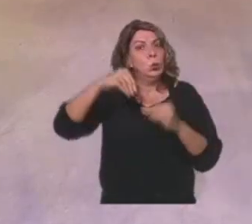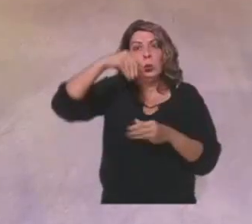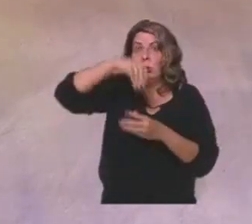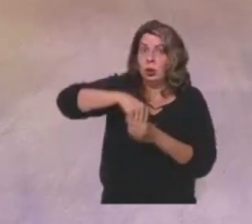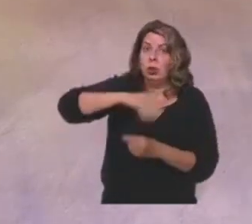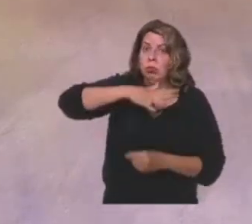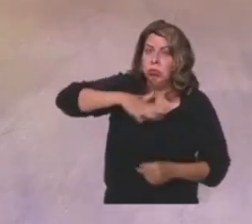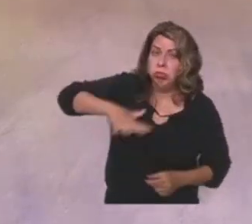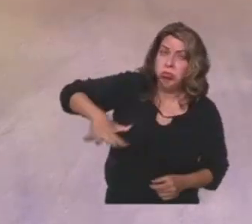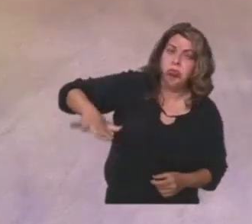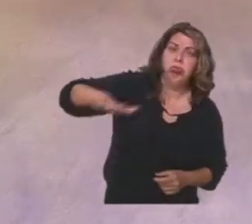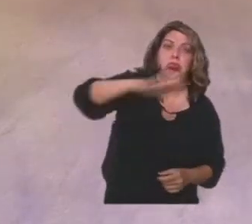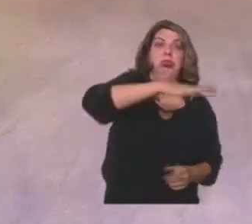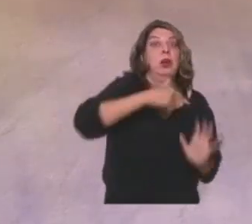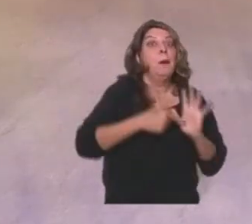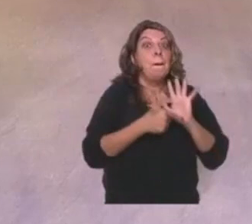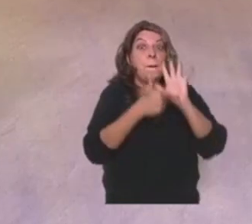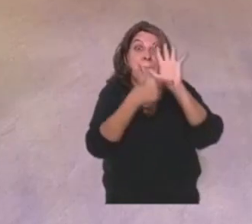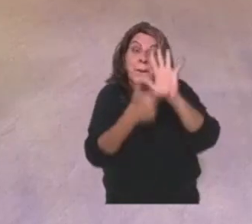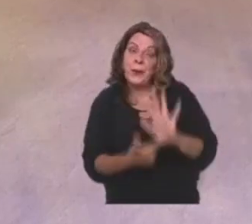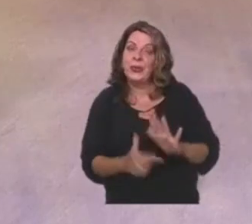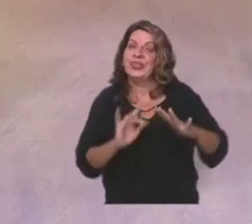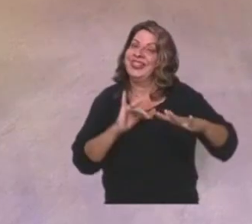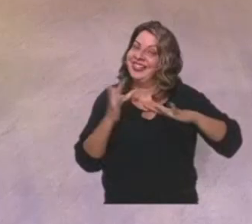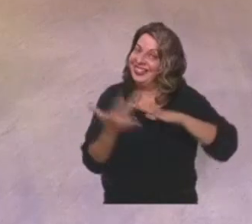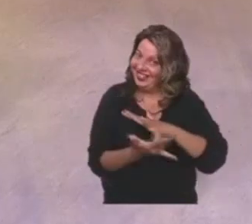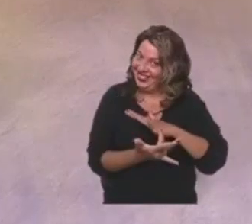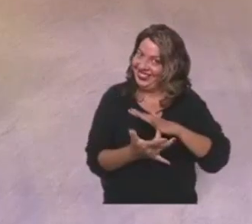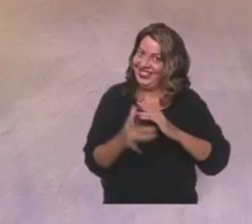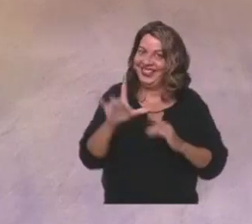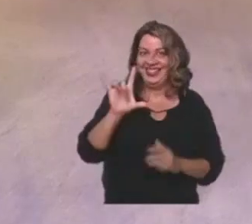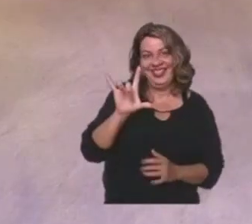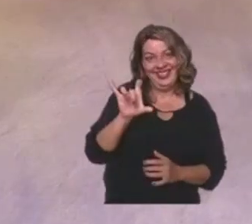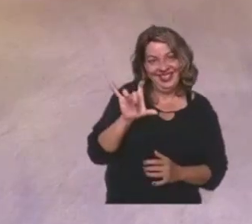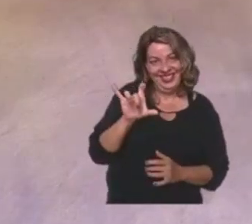Caju Cap vai estar em nossas redes, então fica ligado no nosso Instagram,